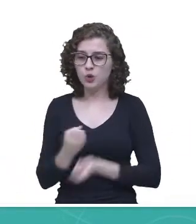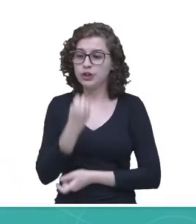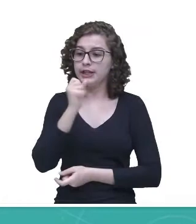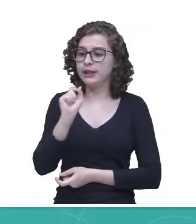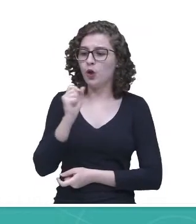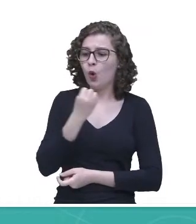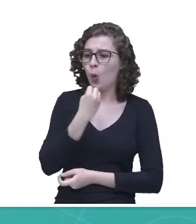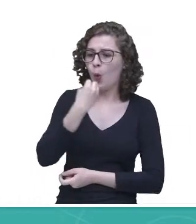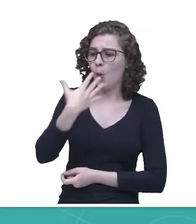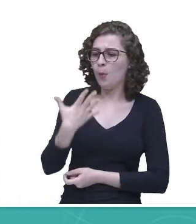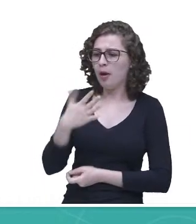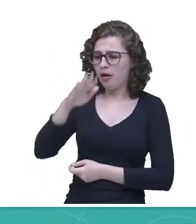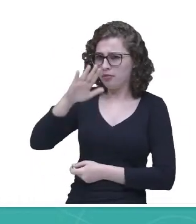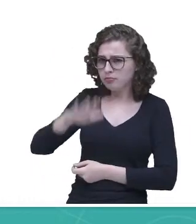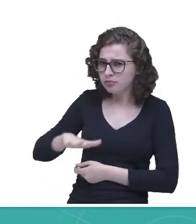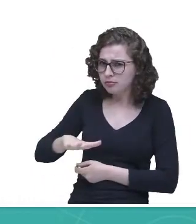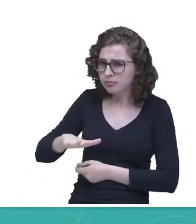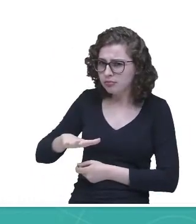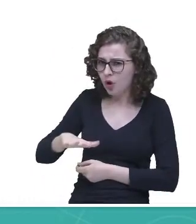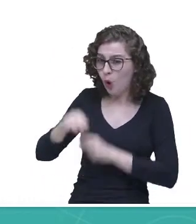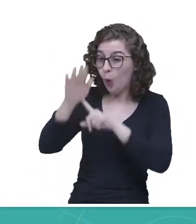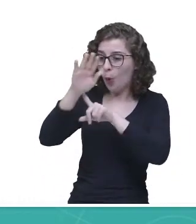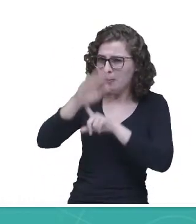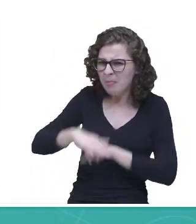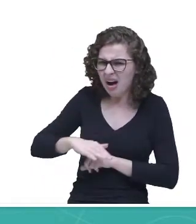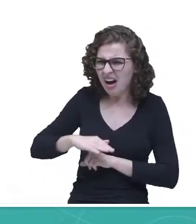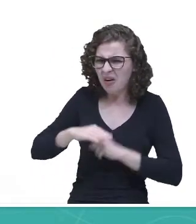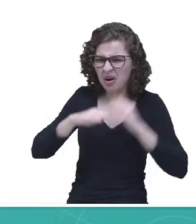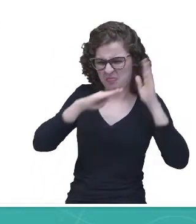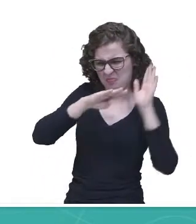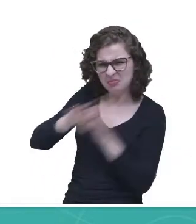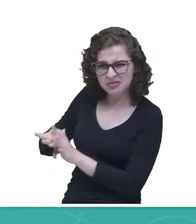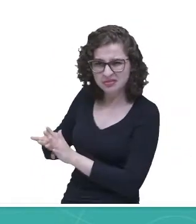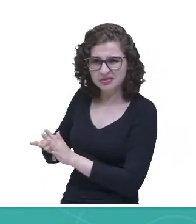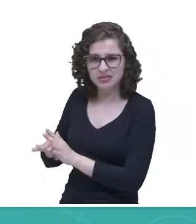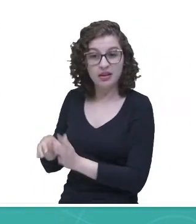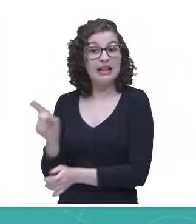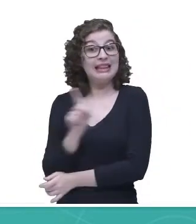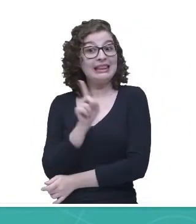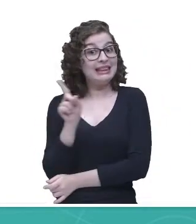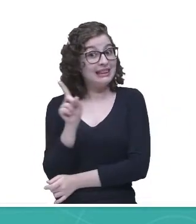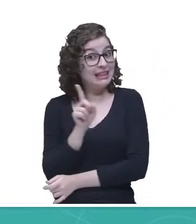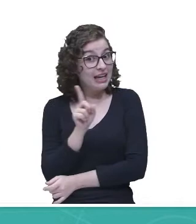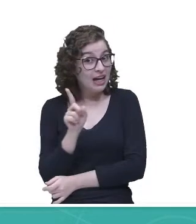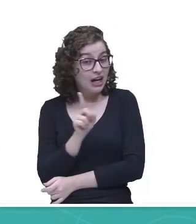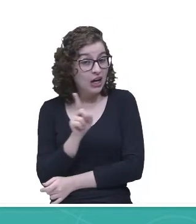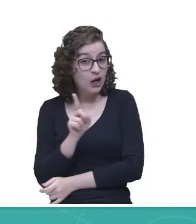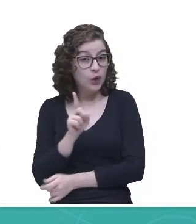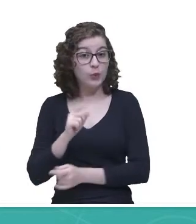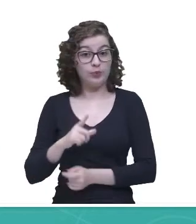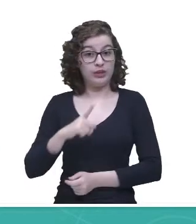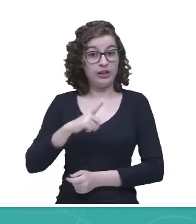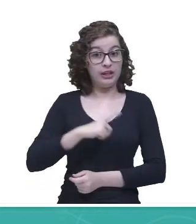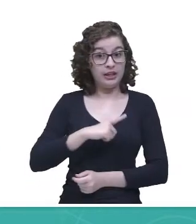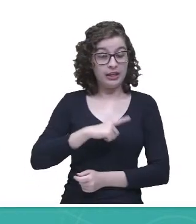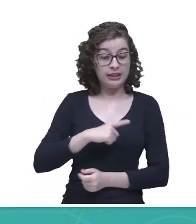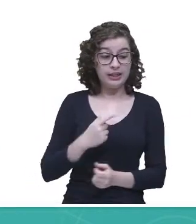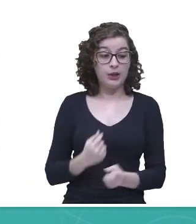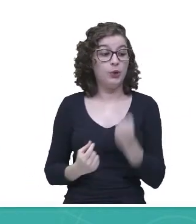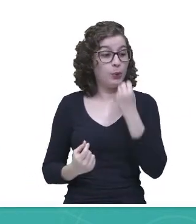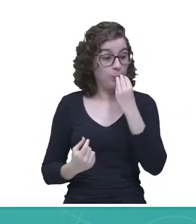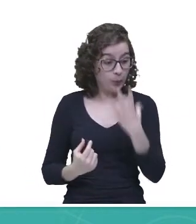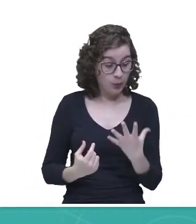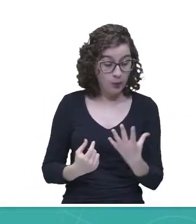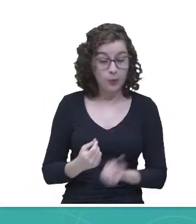é descartada. Todas elas nos dizem que existe o bem ou o